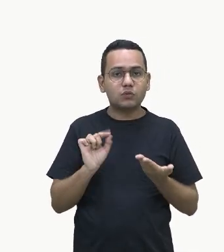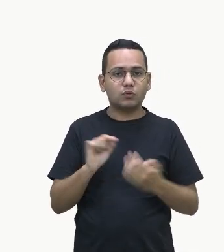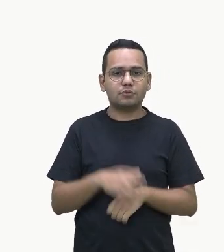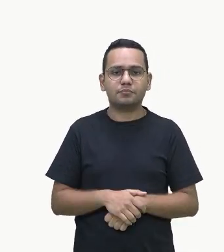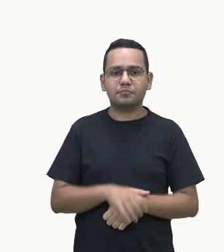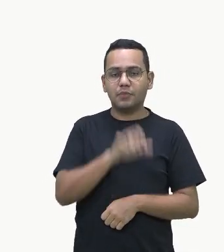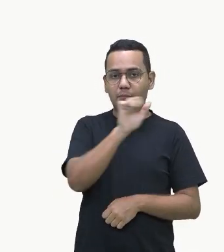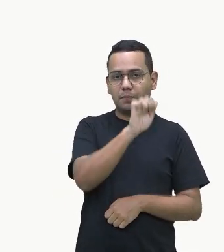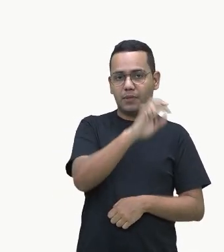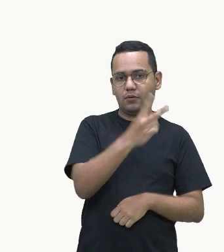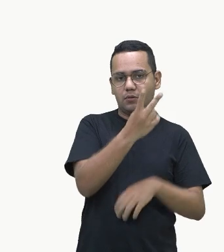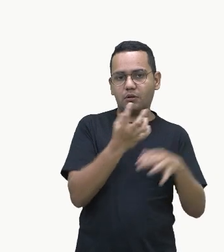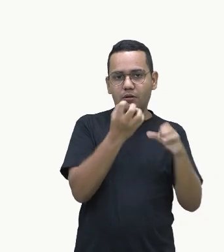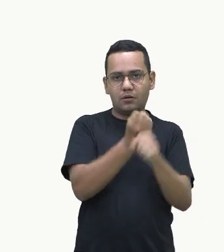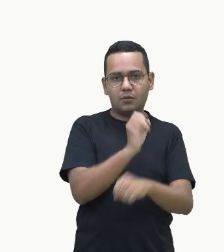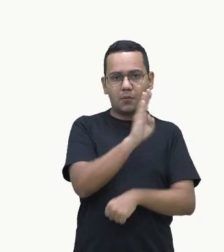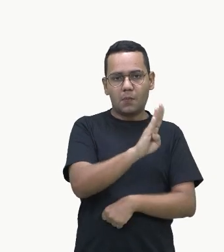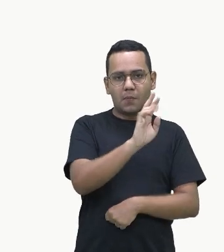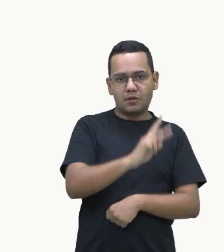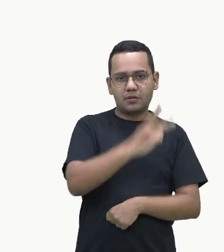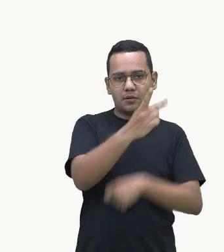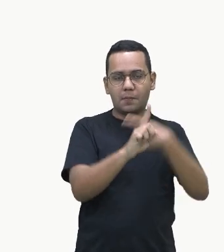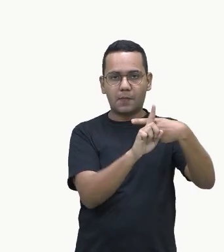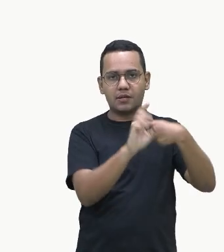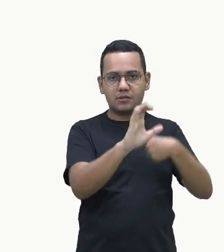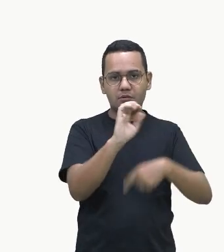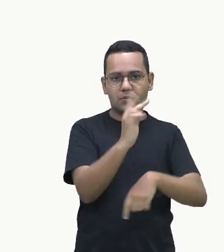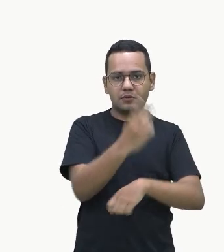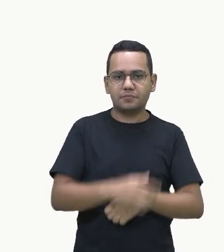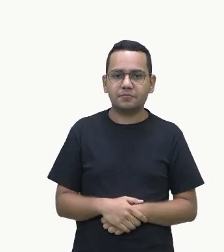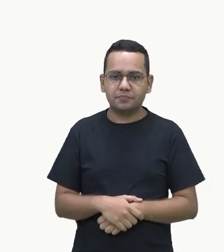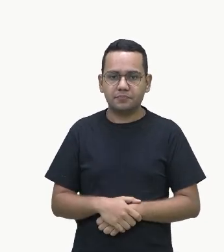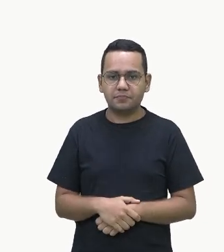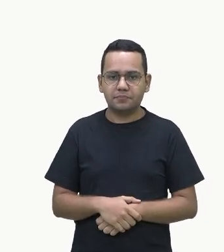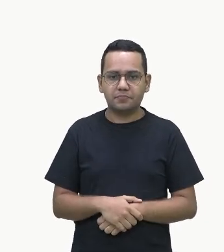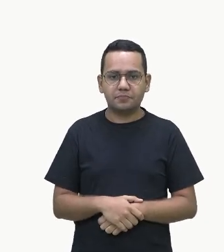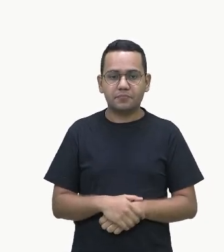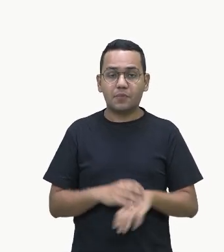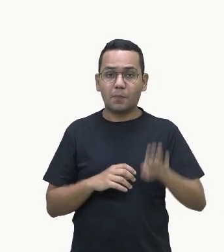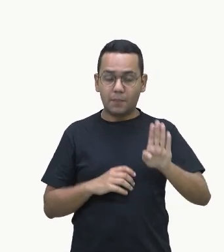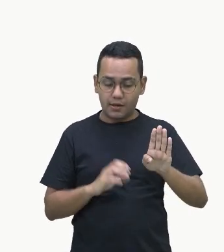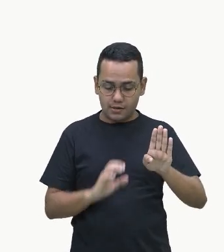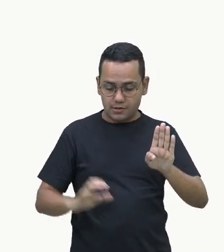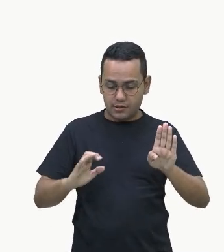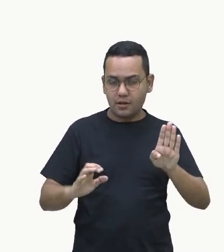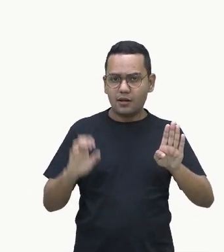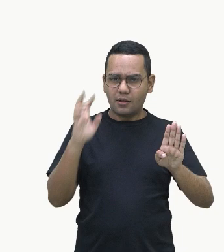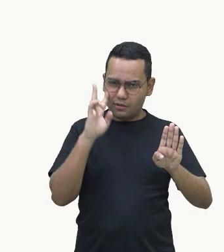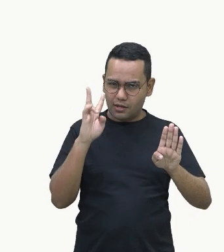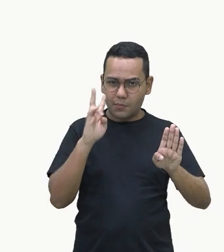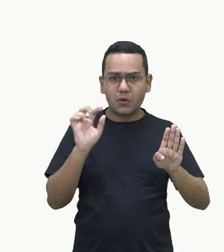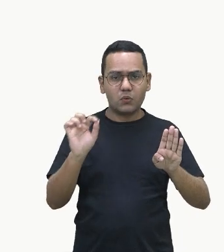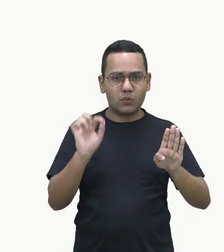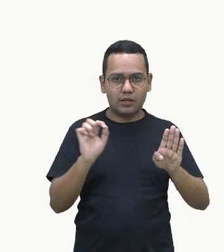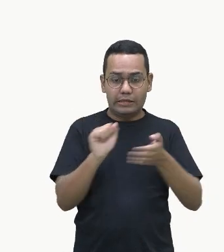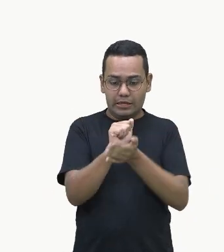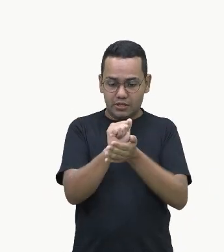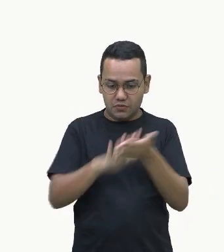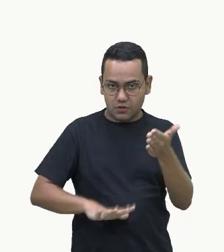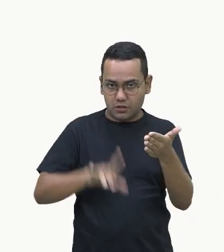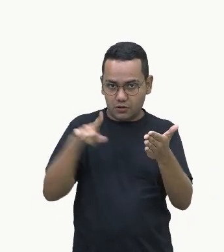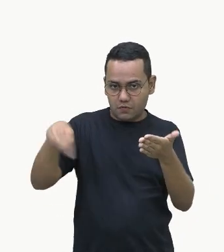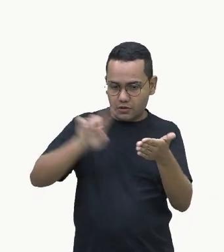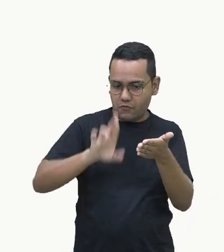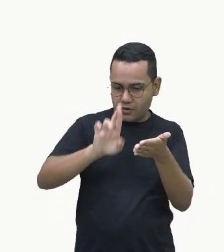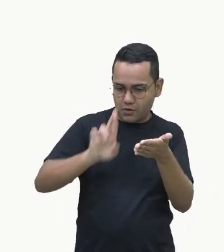mais C ao quadrado. Lembrando que B e C, lá no exercício que você for fazer, com certeza vai